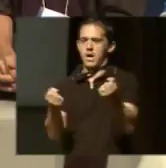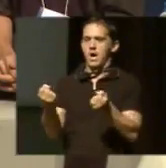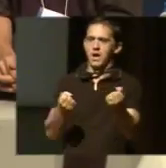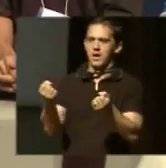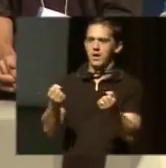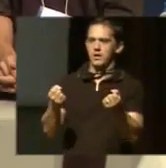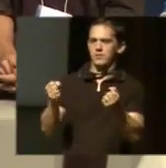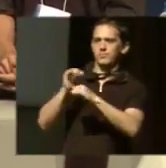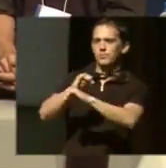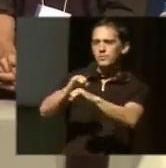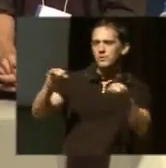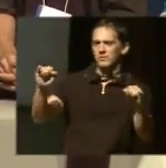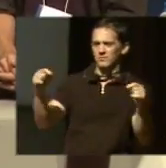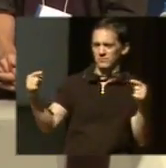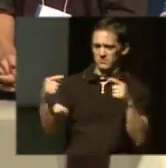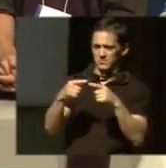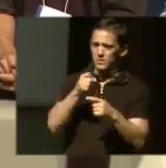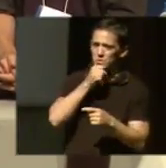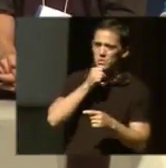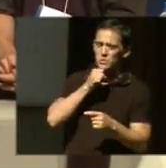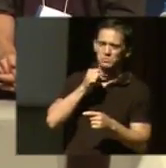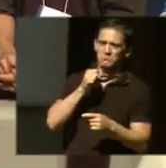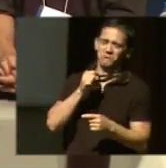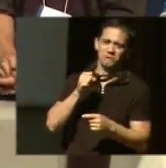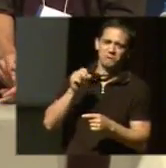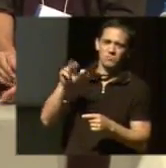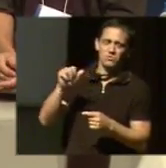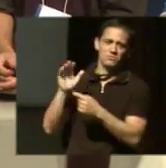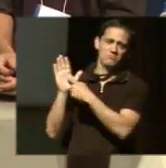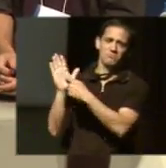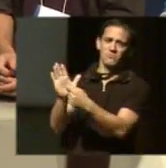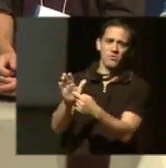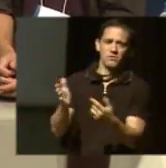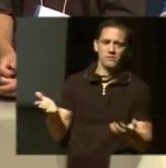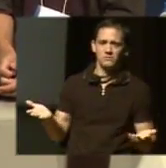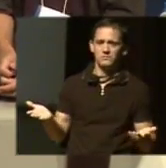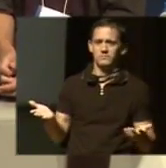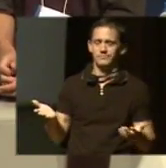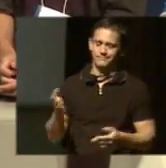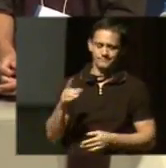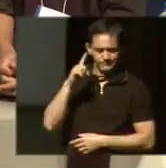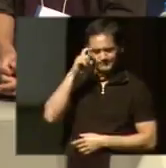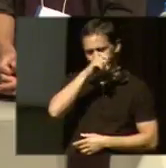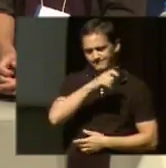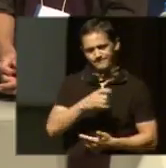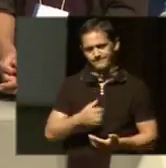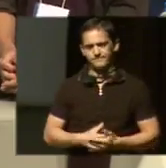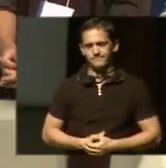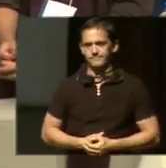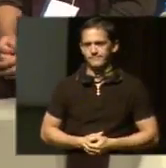um comercial de uma escola, por exemplo. É uma coisa difícil de se ver.